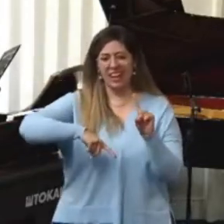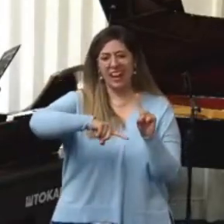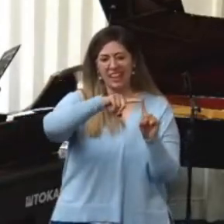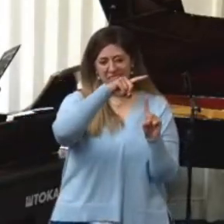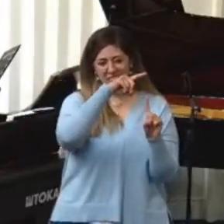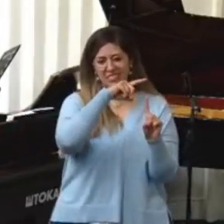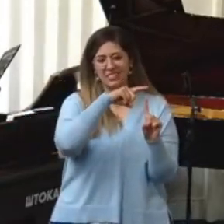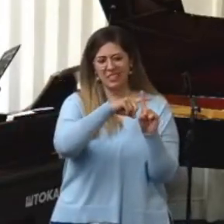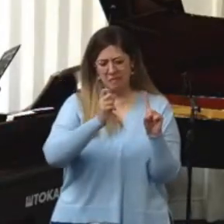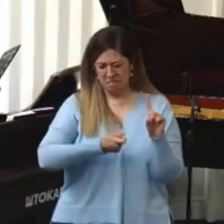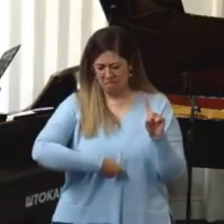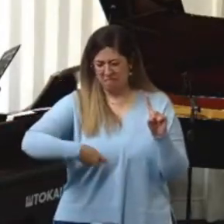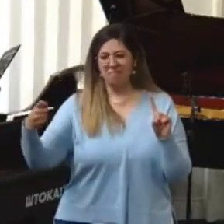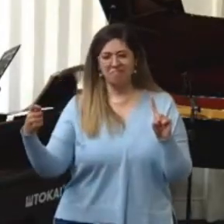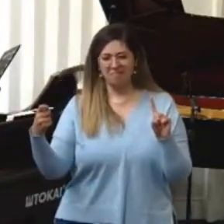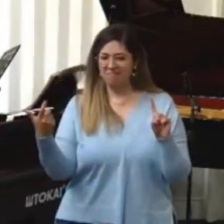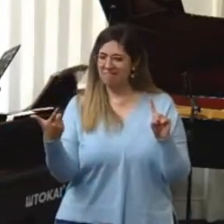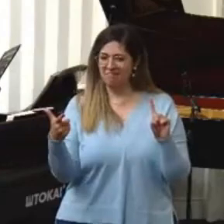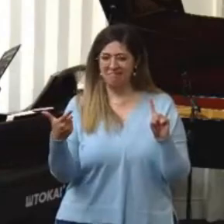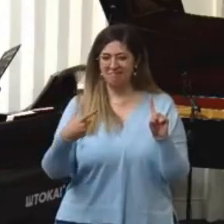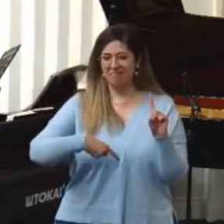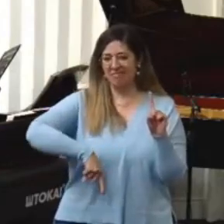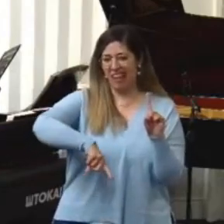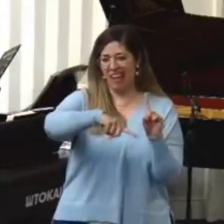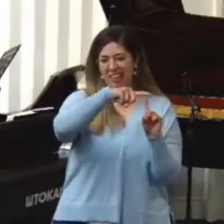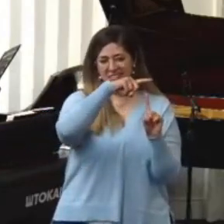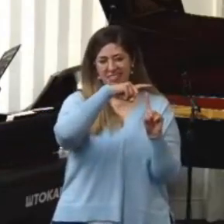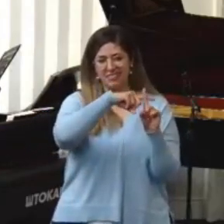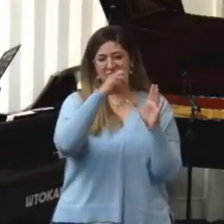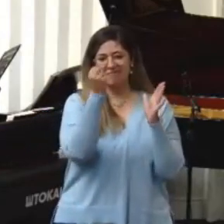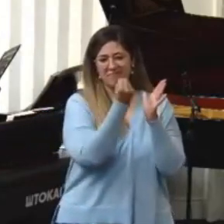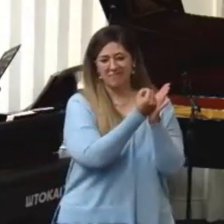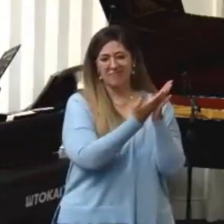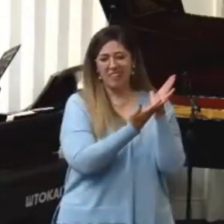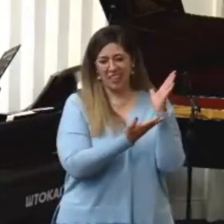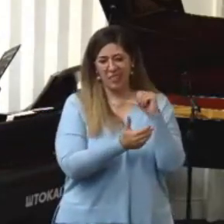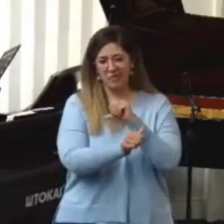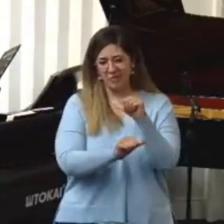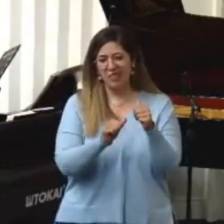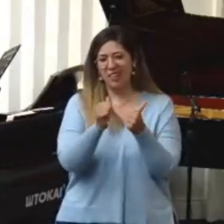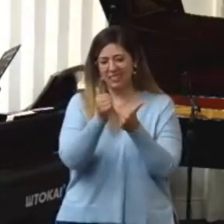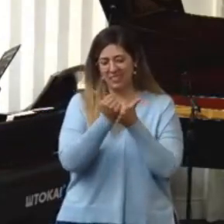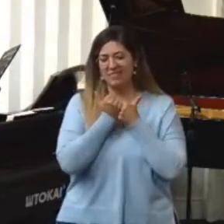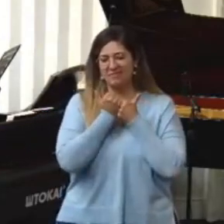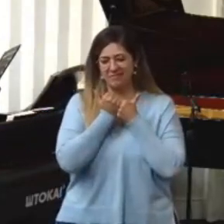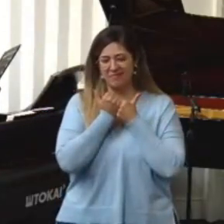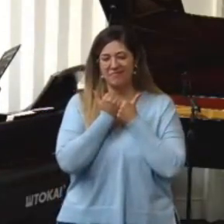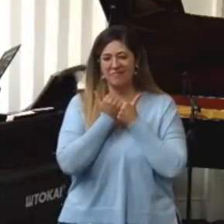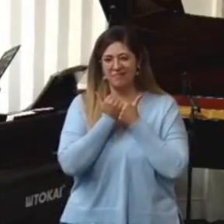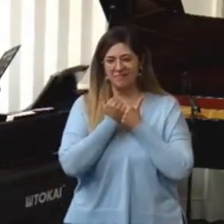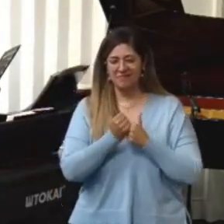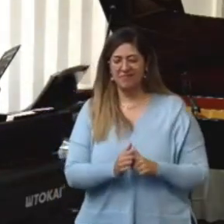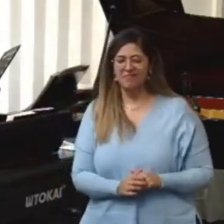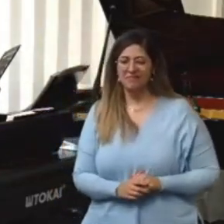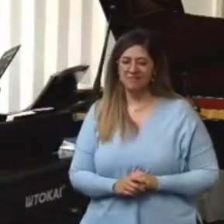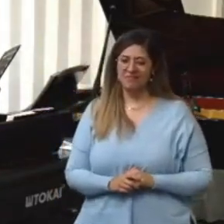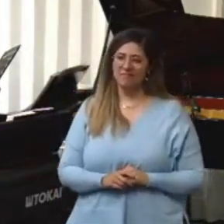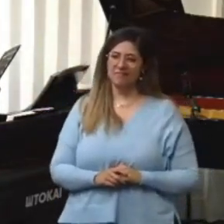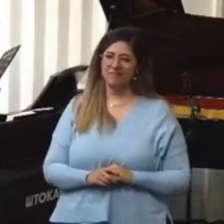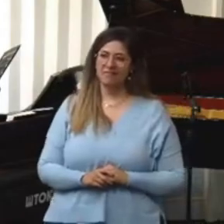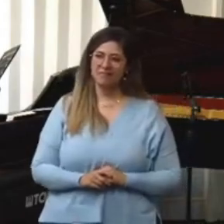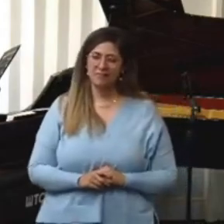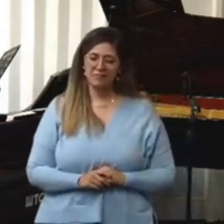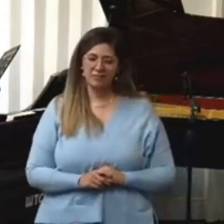Não usou uma espada, morreu na cruz. Por isso, quando nós cantamos essa canção, muito bem escolhida para